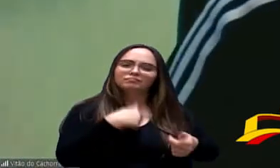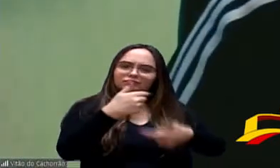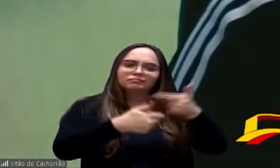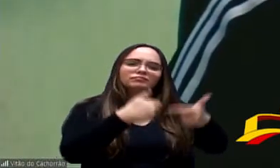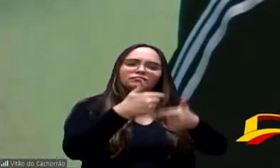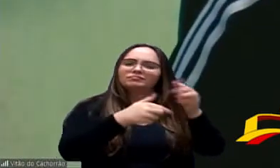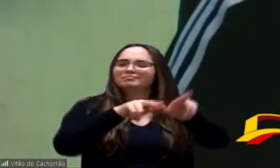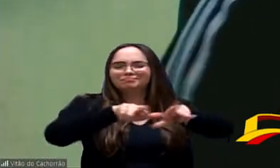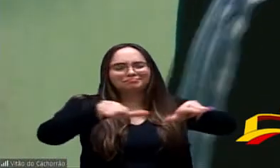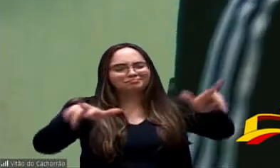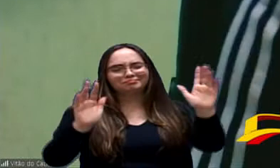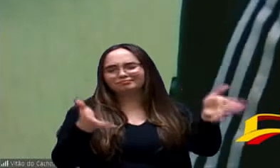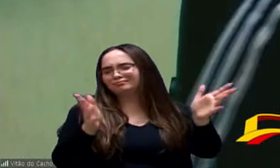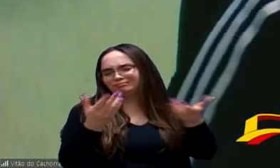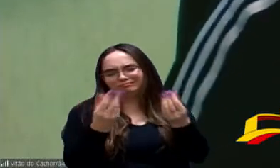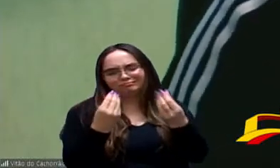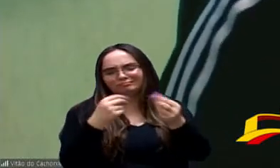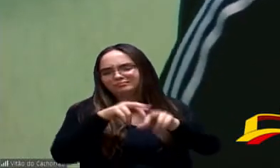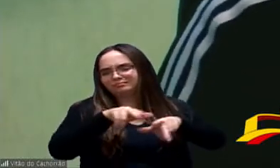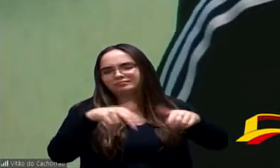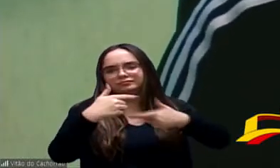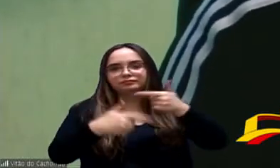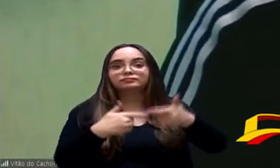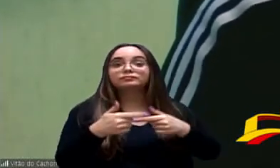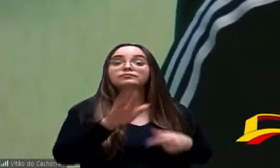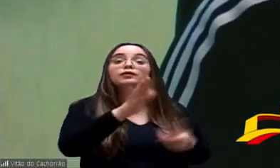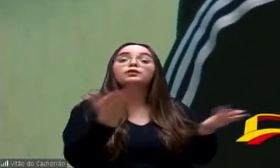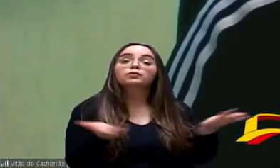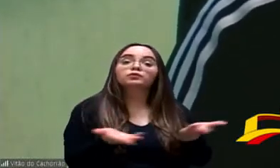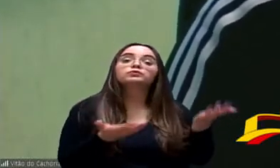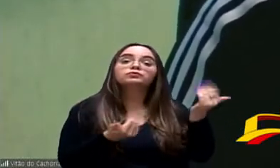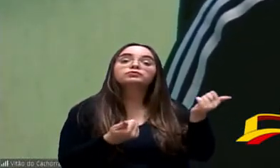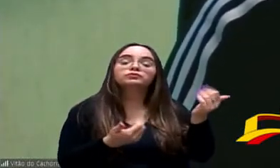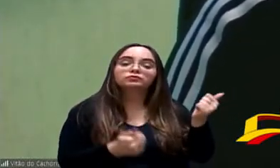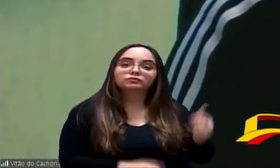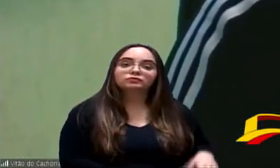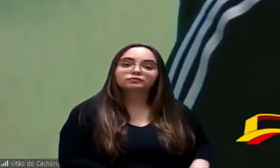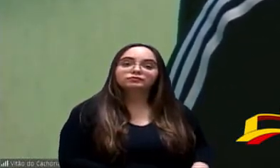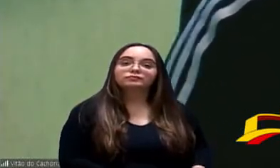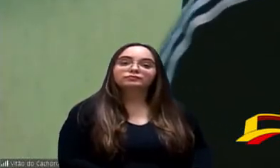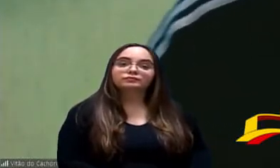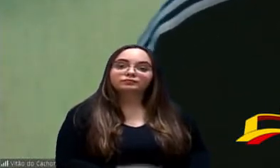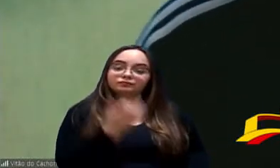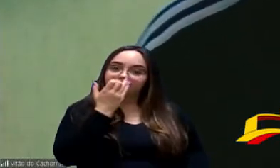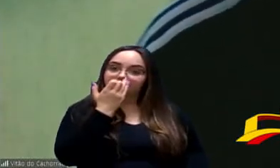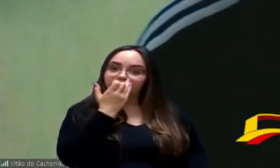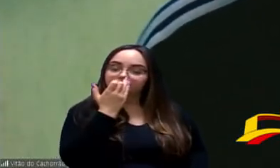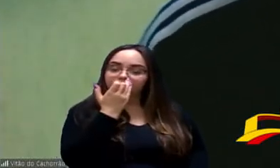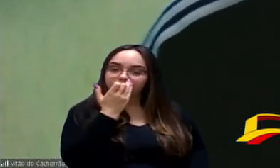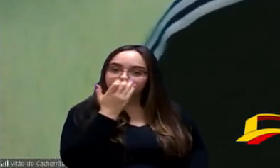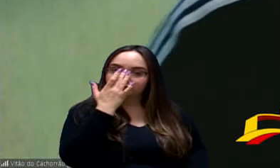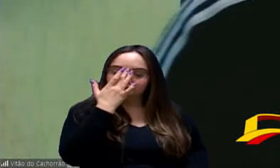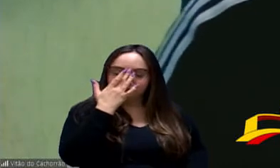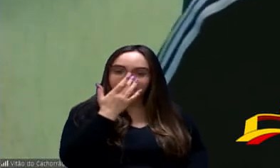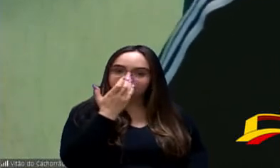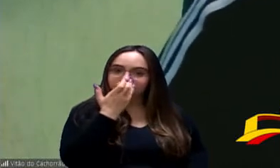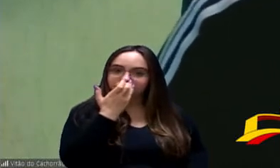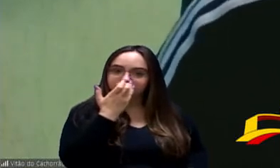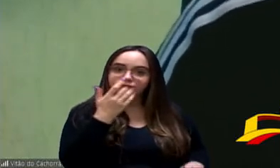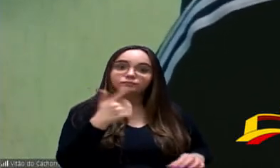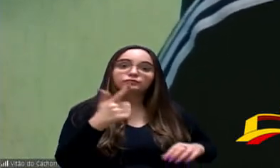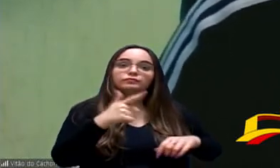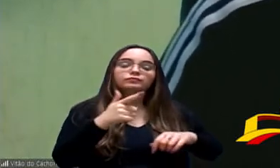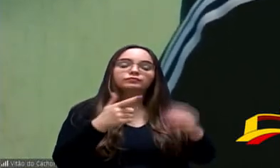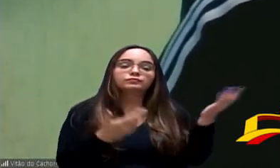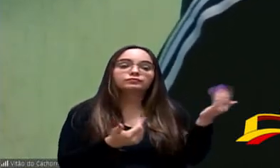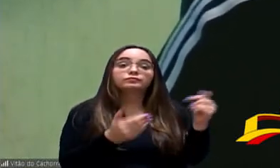pouco. Agora, o jovem de hoje em dia não tem onde fazer um